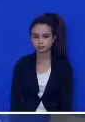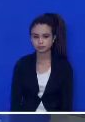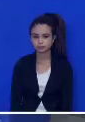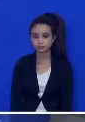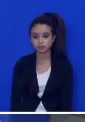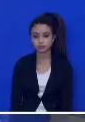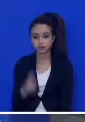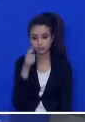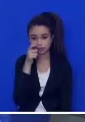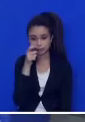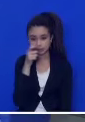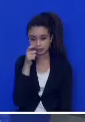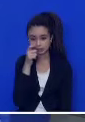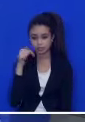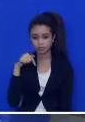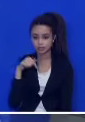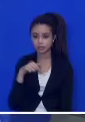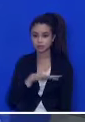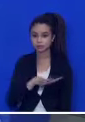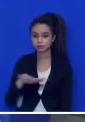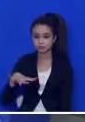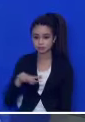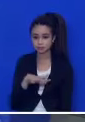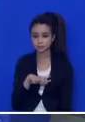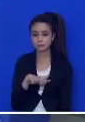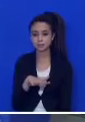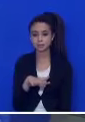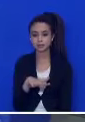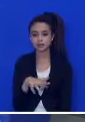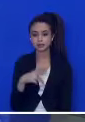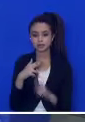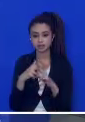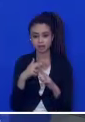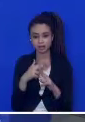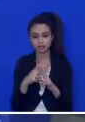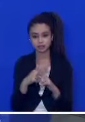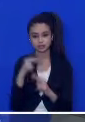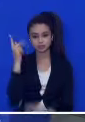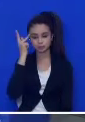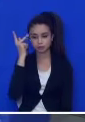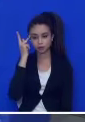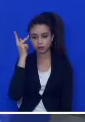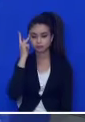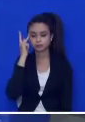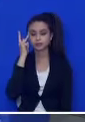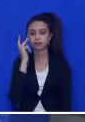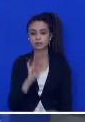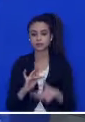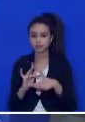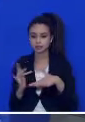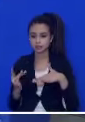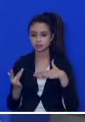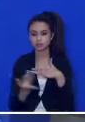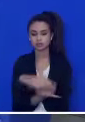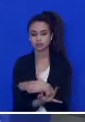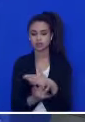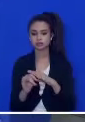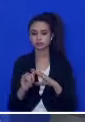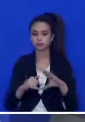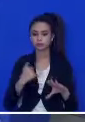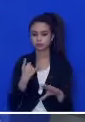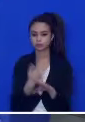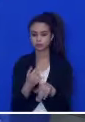Continue acompanhando a nossa transmissão direto do Espaço Loterias Caixa em São Paulo por meio dos perfis da Caixa e da Rede TV no YouTube e no